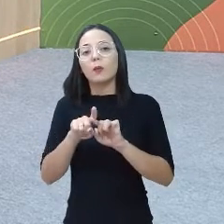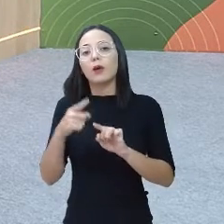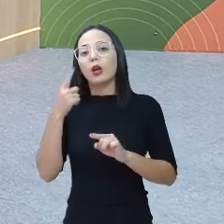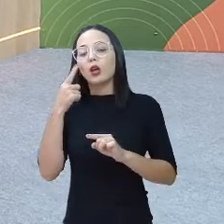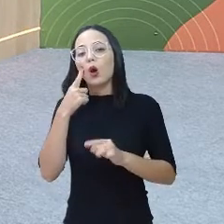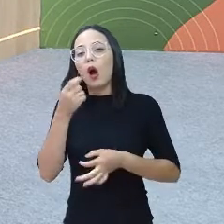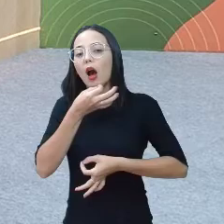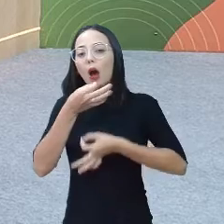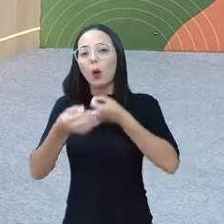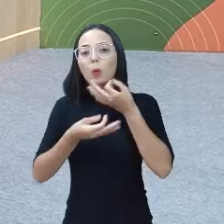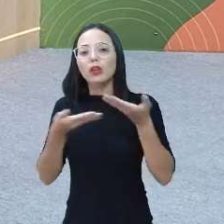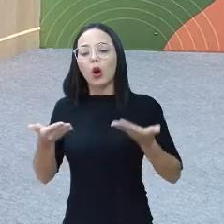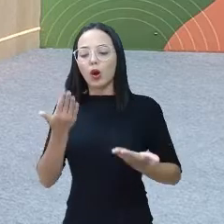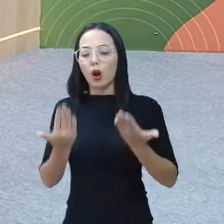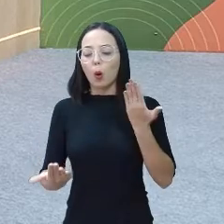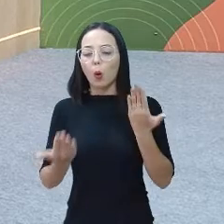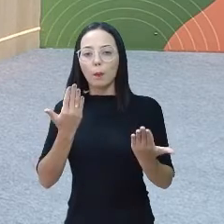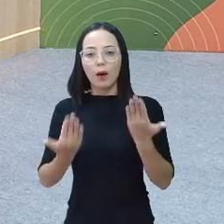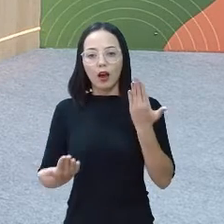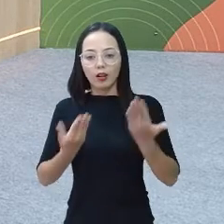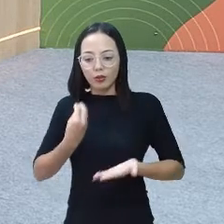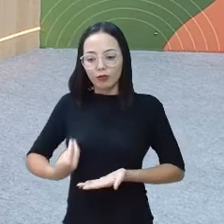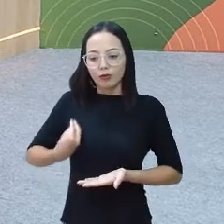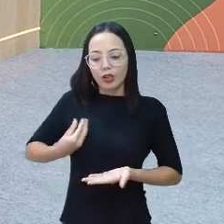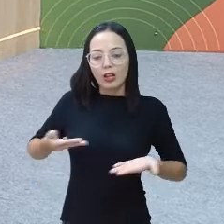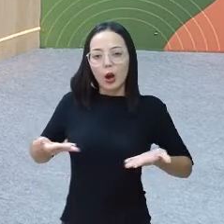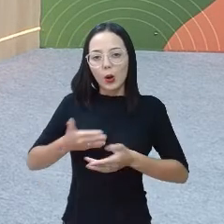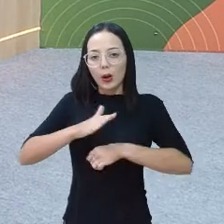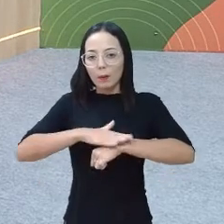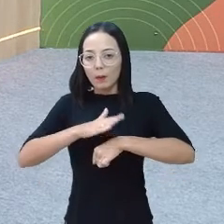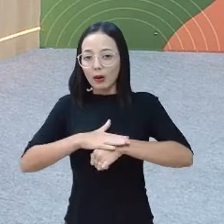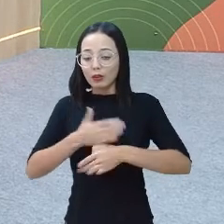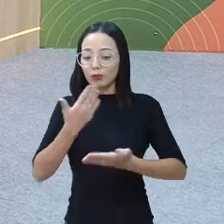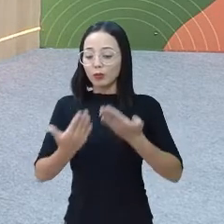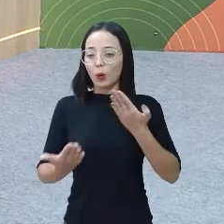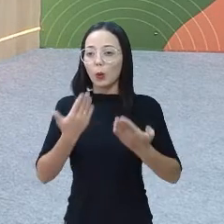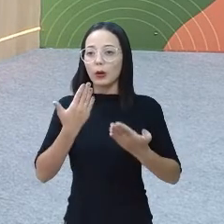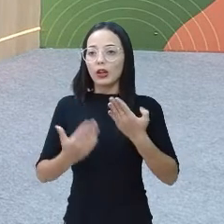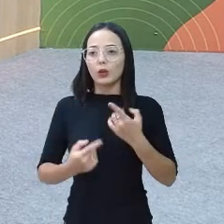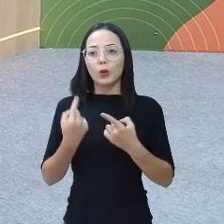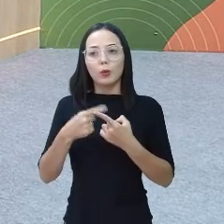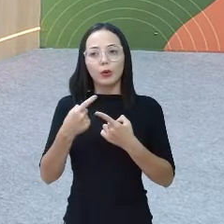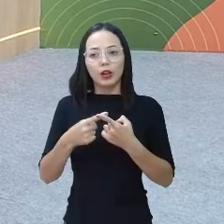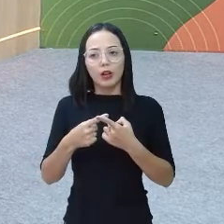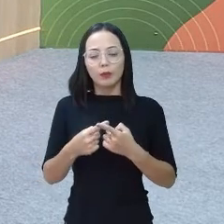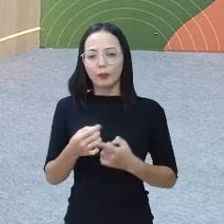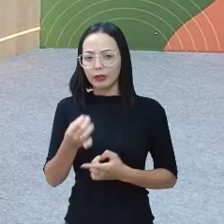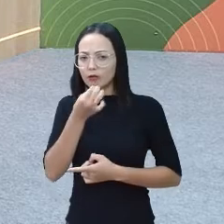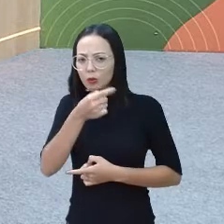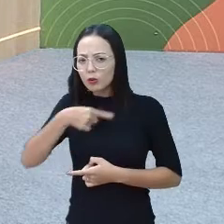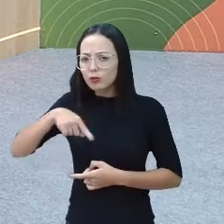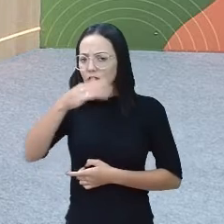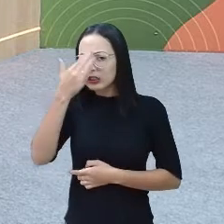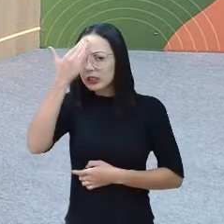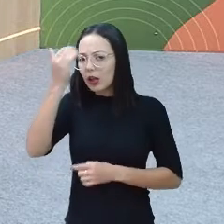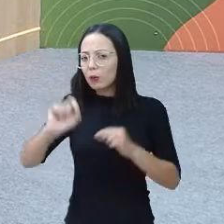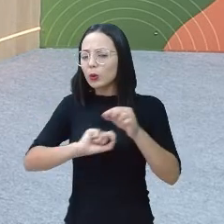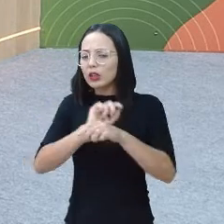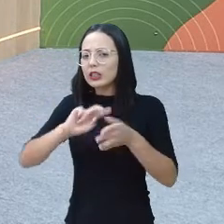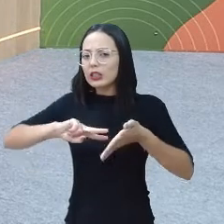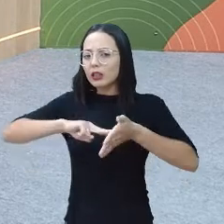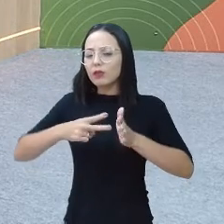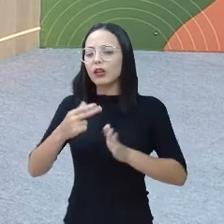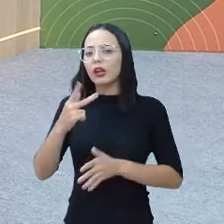né, com a realidade nossa atual. Por quê? Porque não sei se vocês sabem o